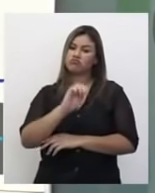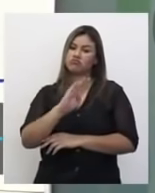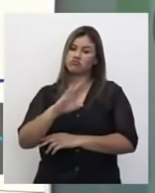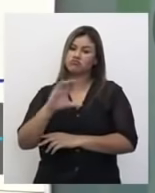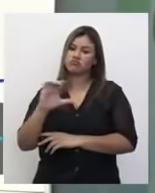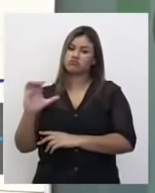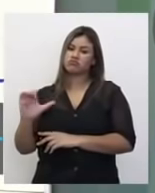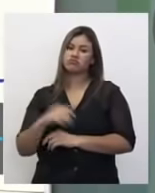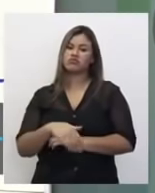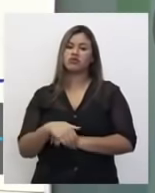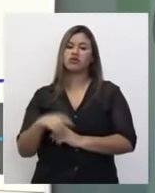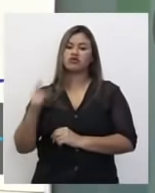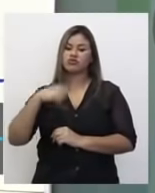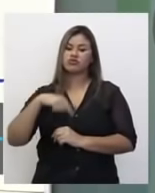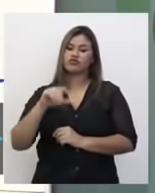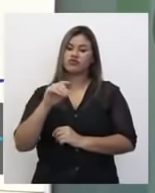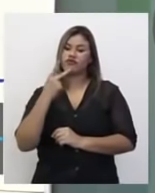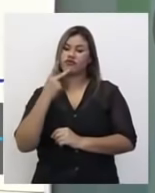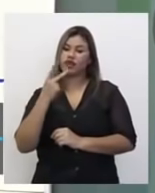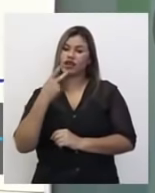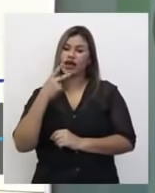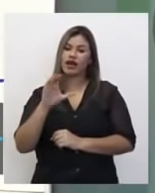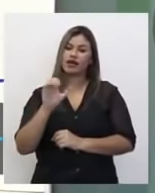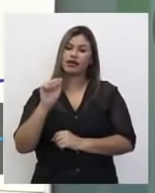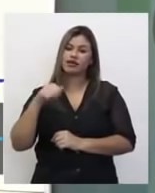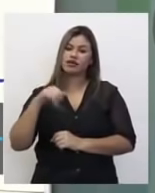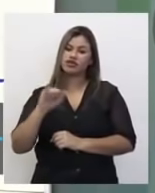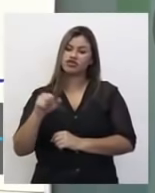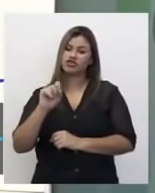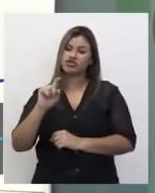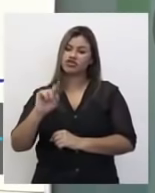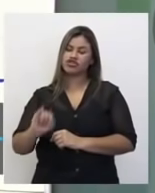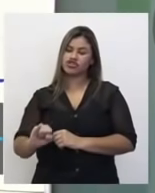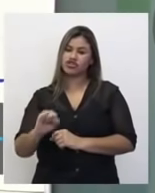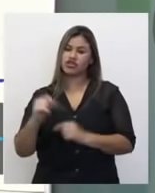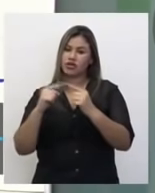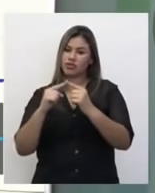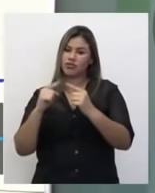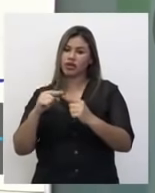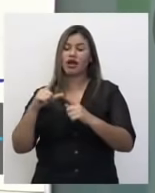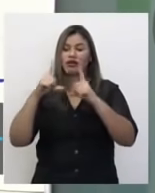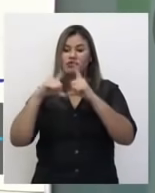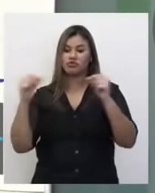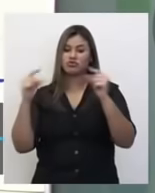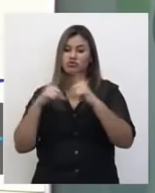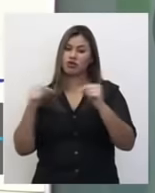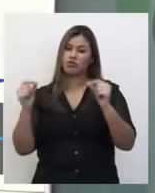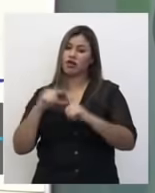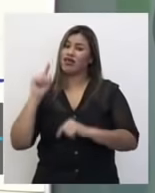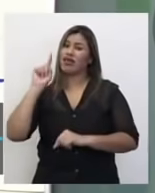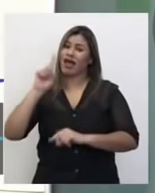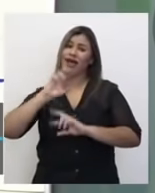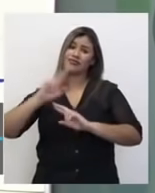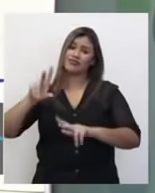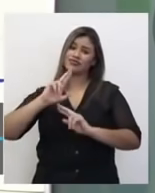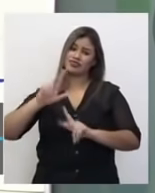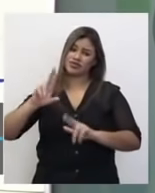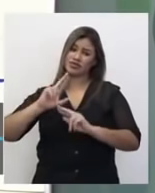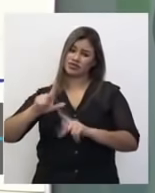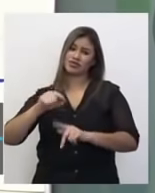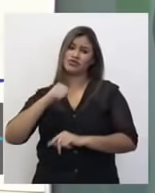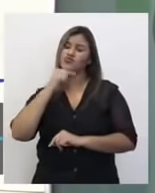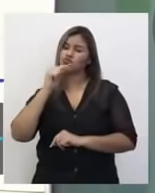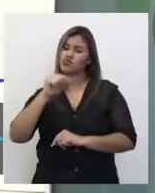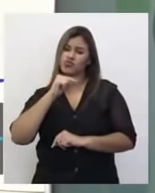de kanji, por exemplo, que é o que é o utilizado o sistema, né, utilizado no Japão, é completamente diferente para montar